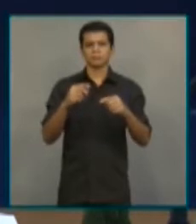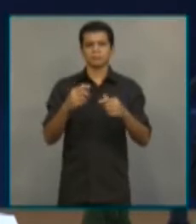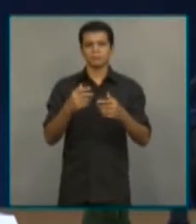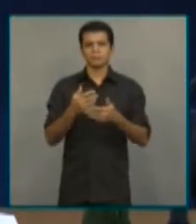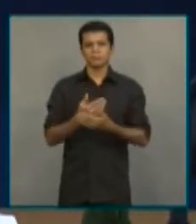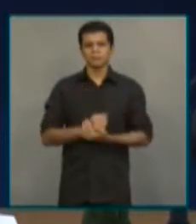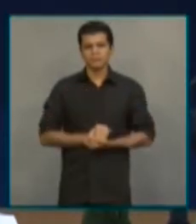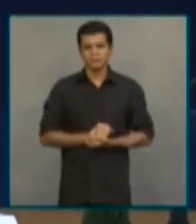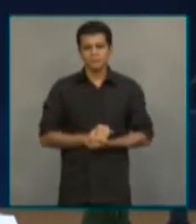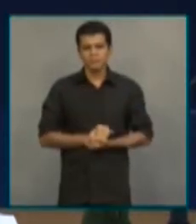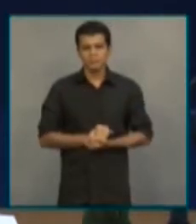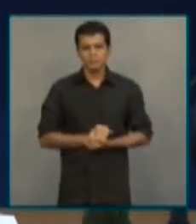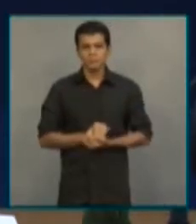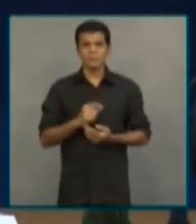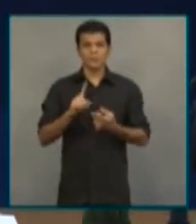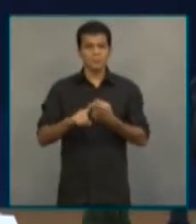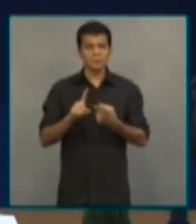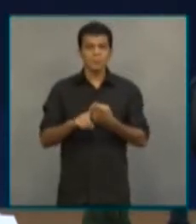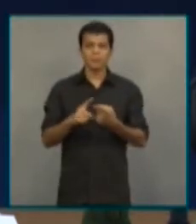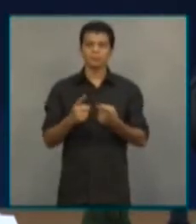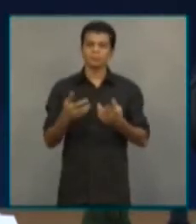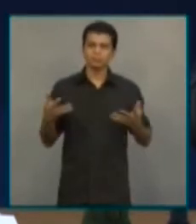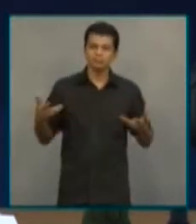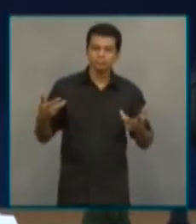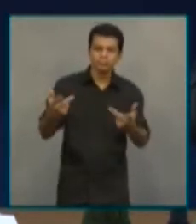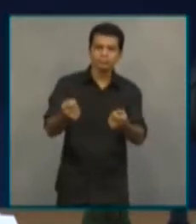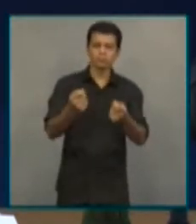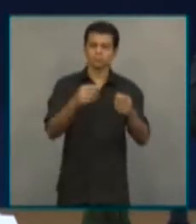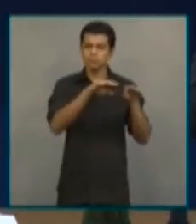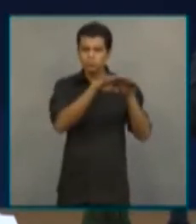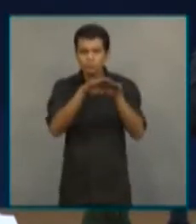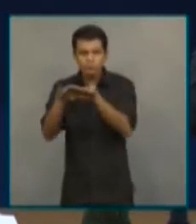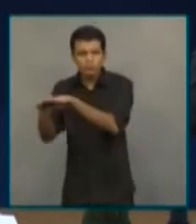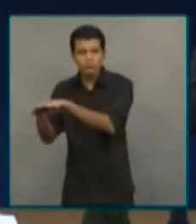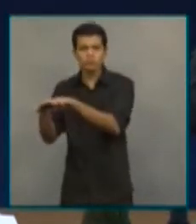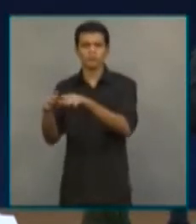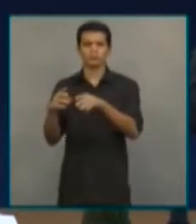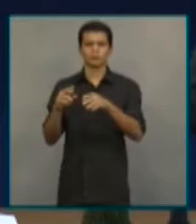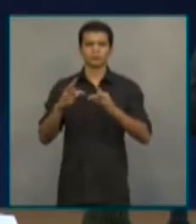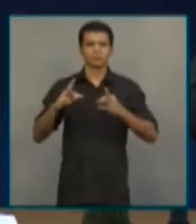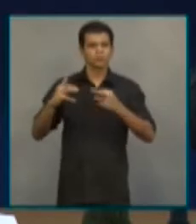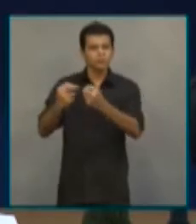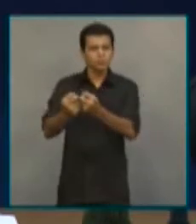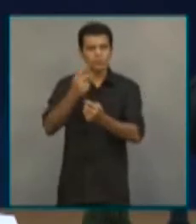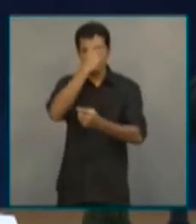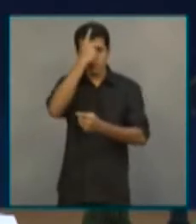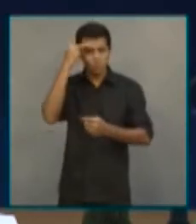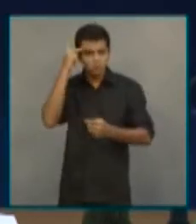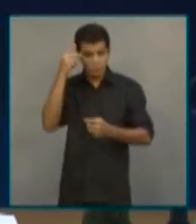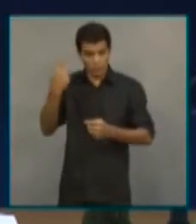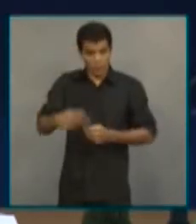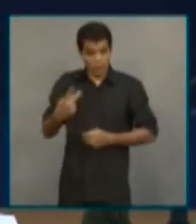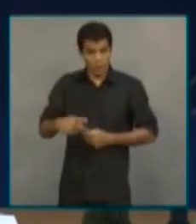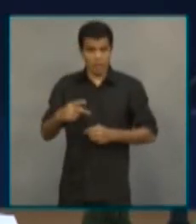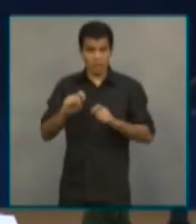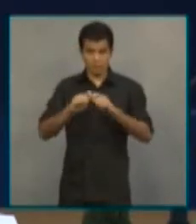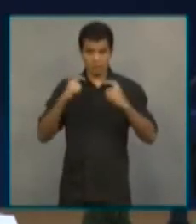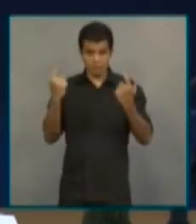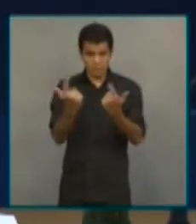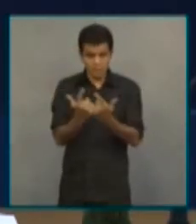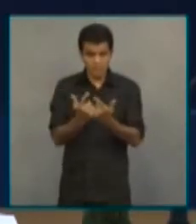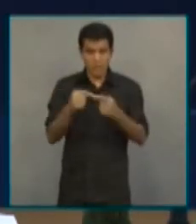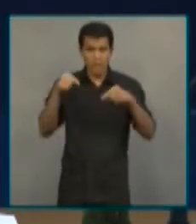da mesma dimensão, igualitária, demonstrando com isso daí que a Assembleia Legislativa não apenas é uma